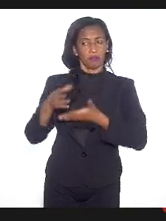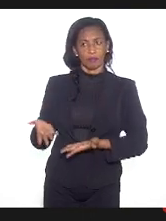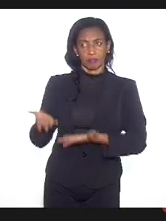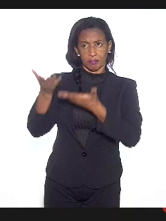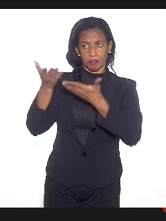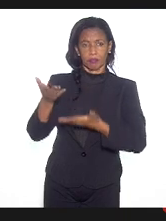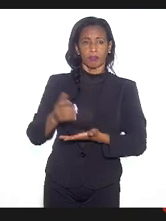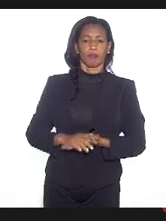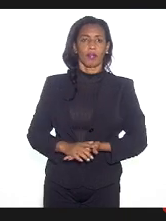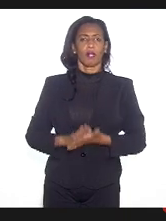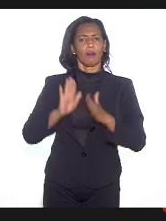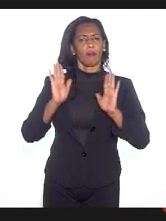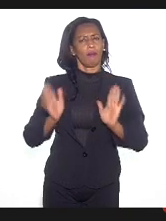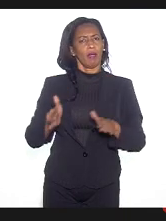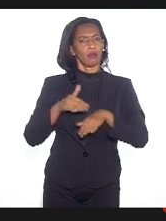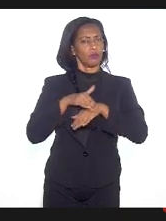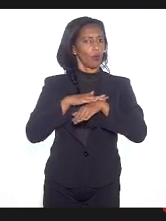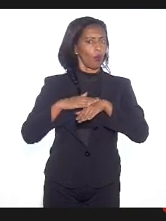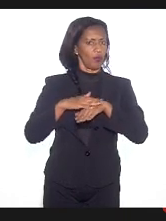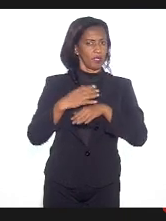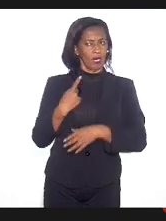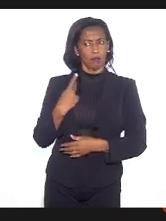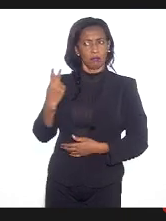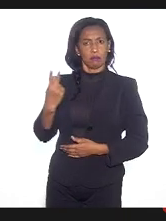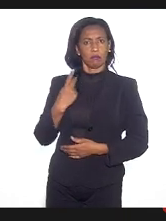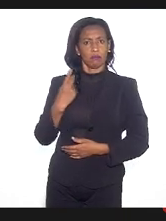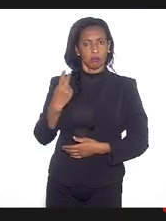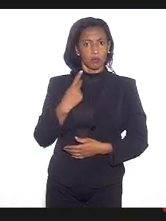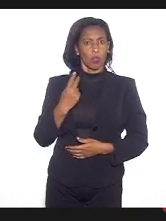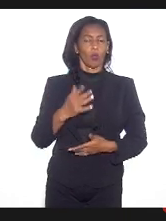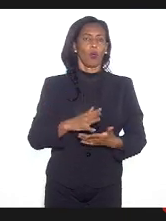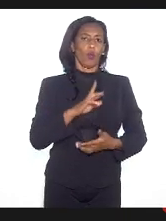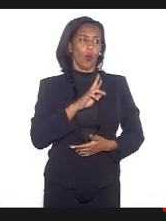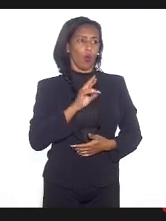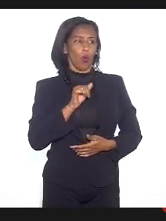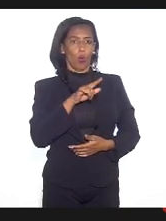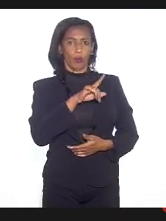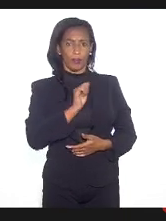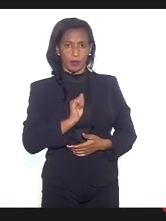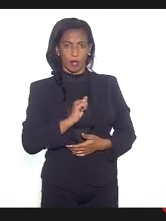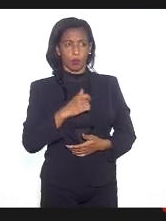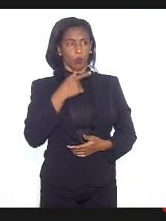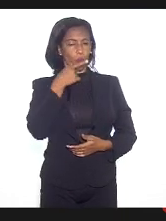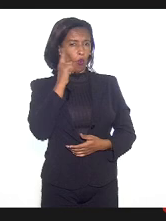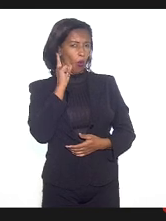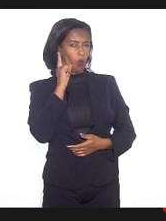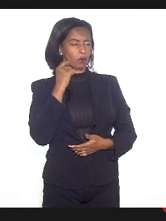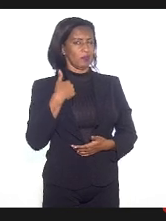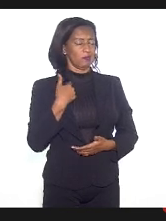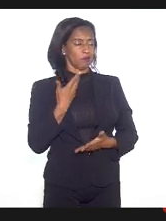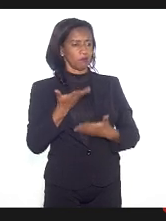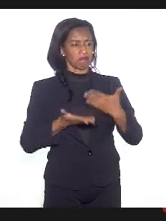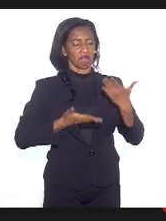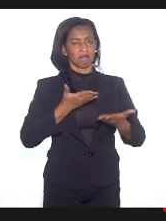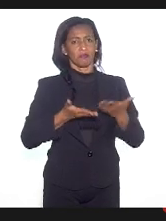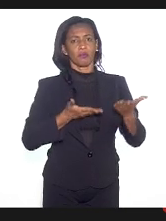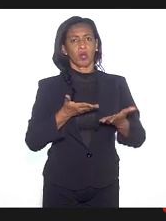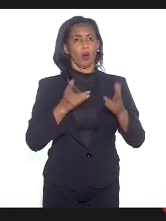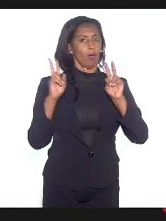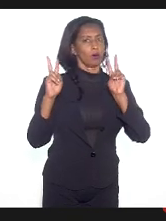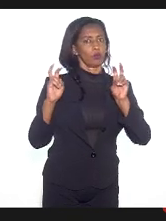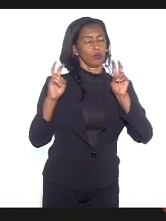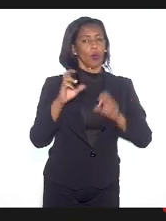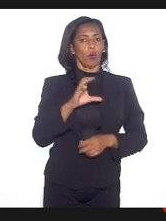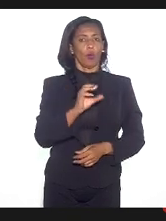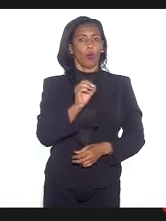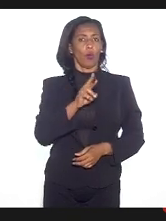como havíamos conversado, eu e o senhor, deputado Rodrigo Amorim, ontem eu fui tratar de um assunto com o coronel Leandro,